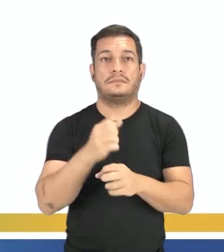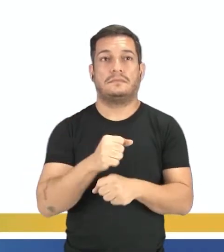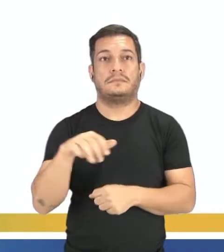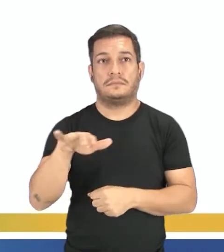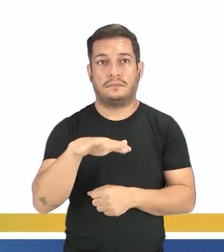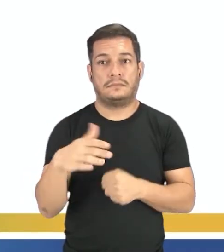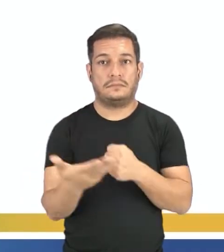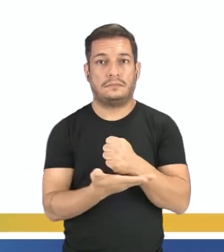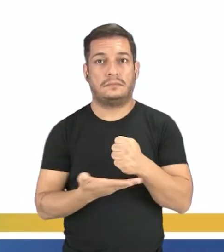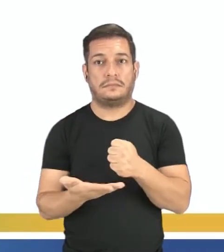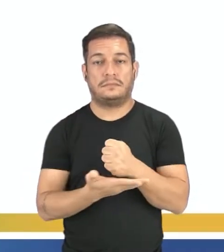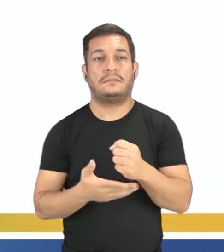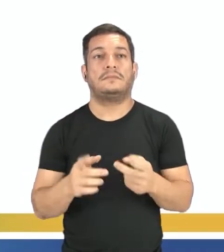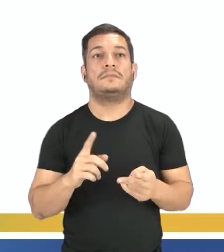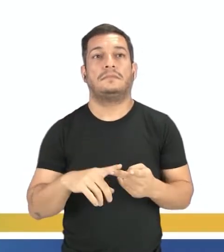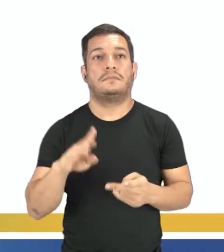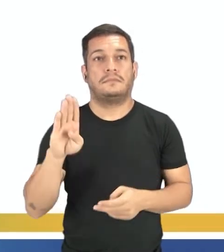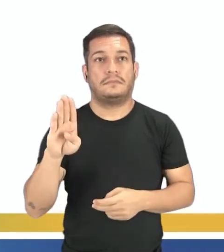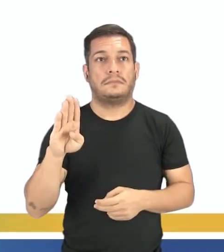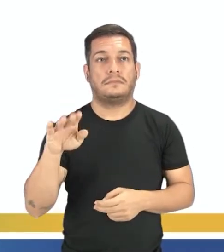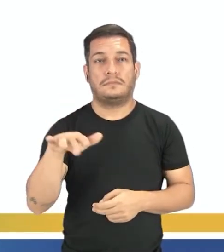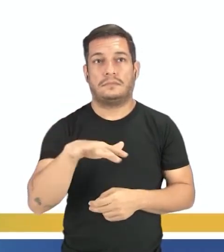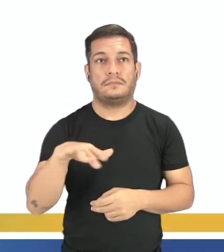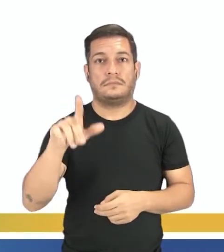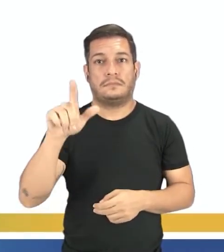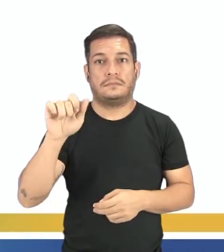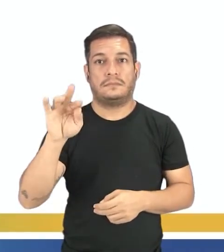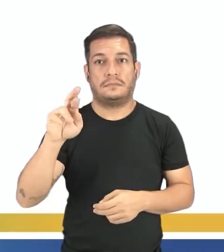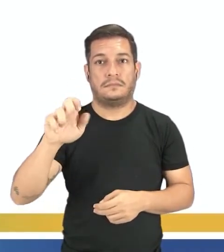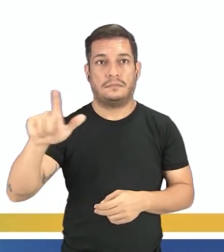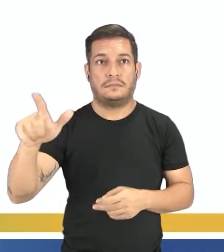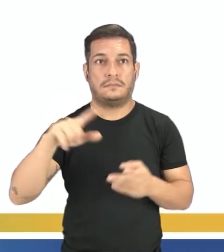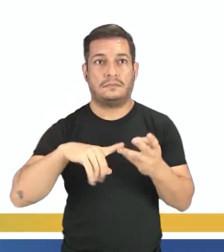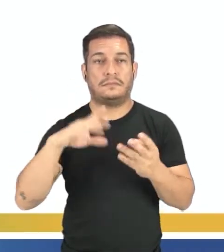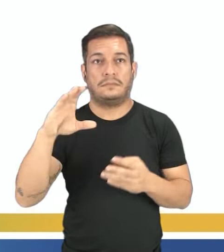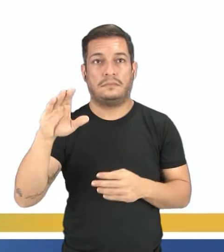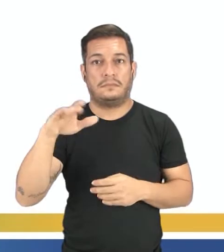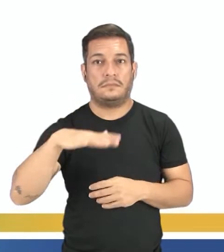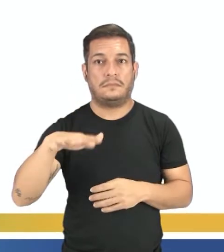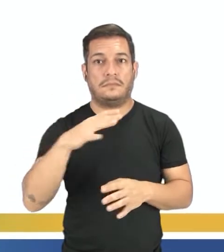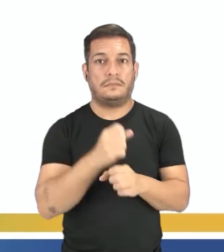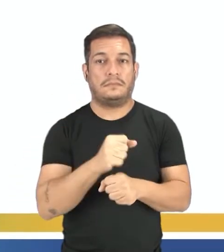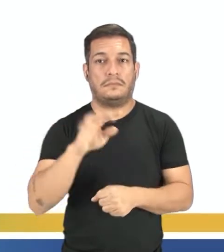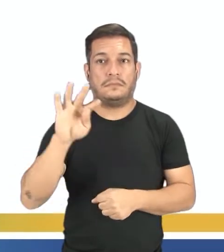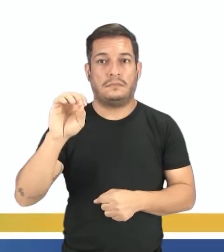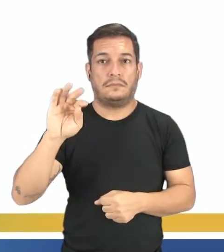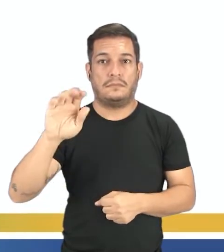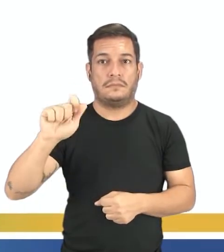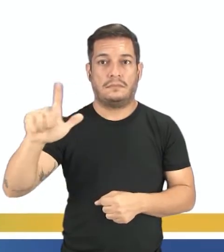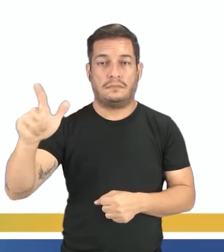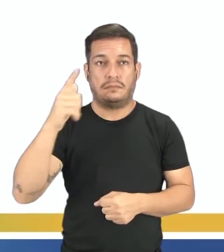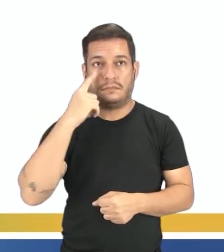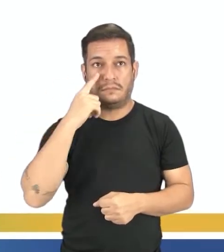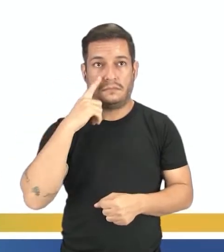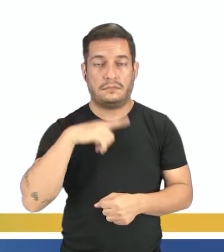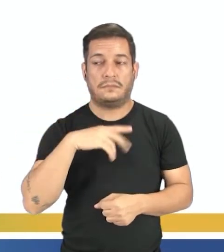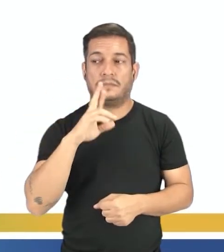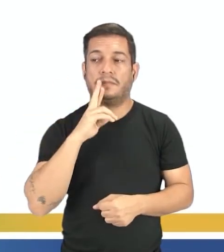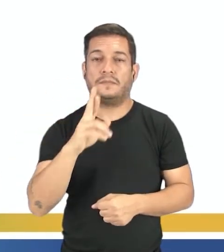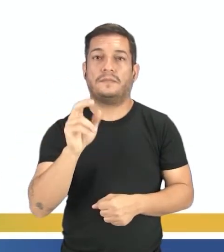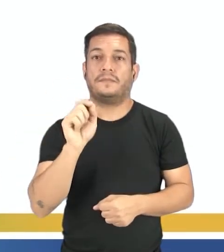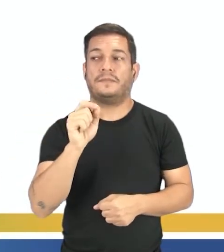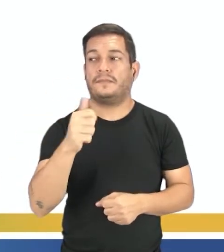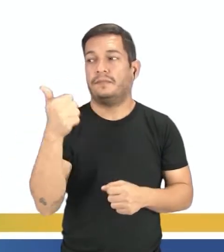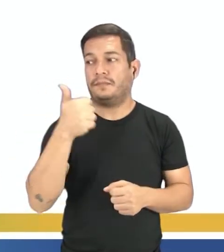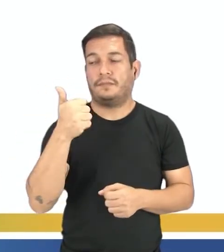da base, B, a área lateral e C, a área total. Nós temos como solução, vamos tirar